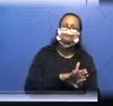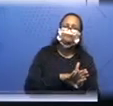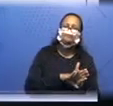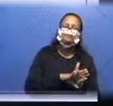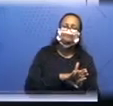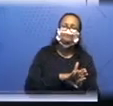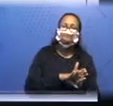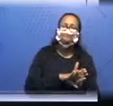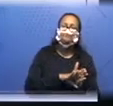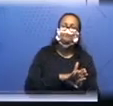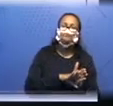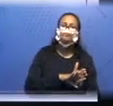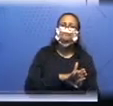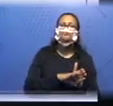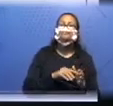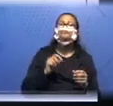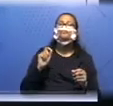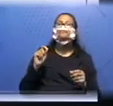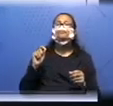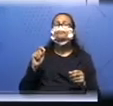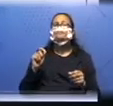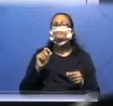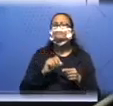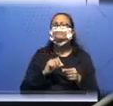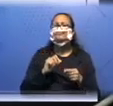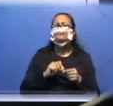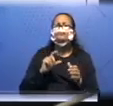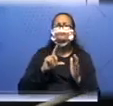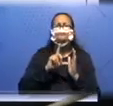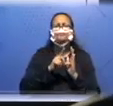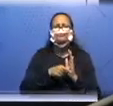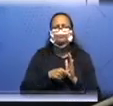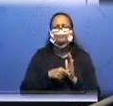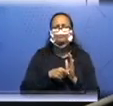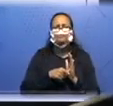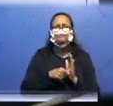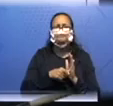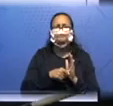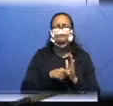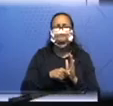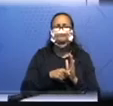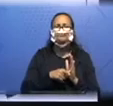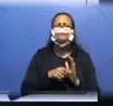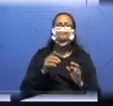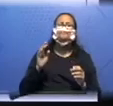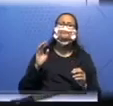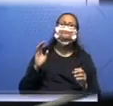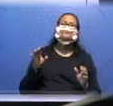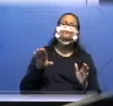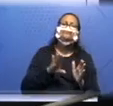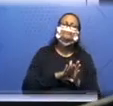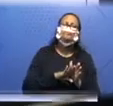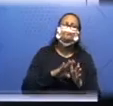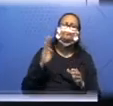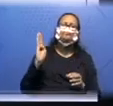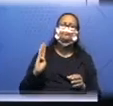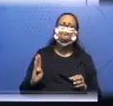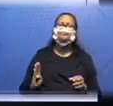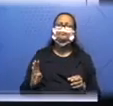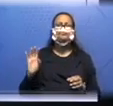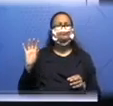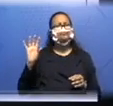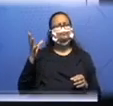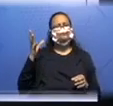O que a esquadra de Cabral fez após tomar posse de Pindorama? Lembrando, Pindorama, terras que hoje chamamos Brasil. O